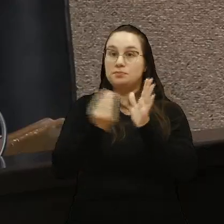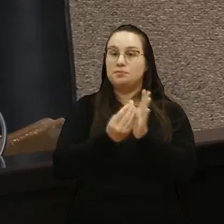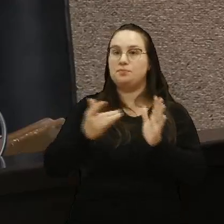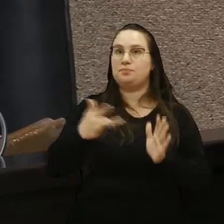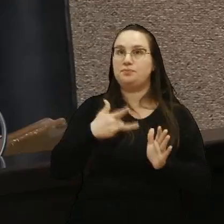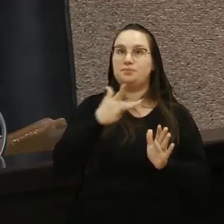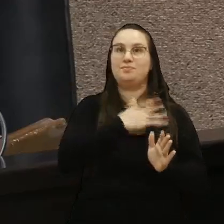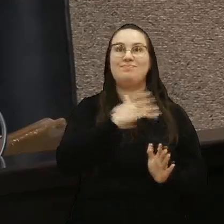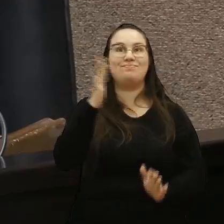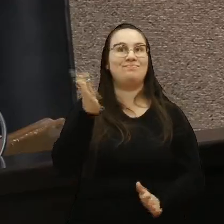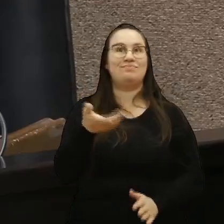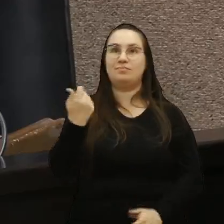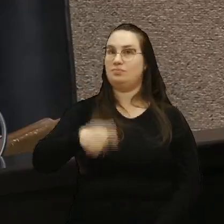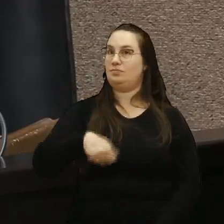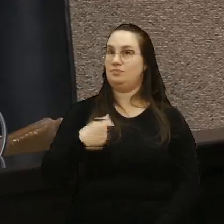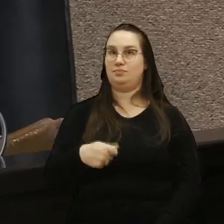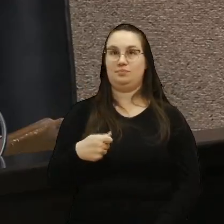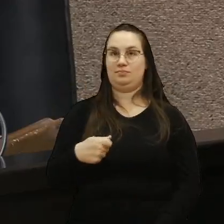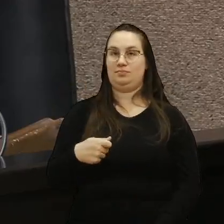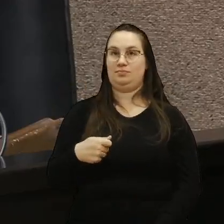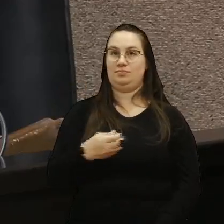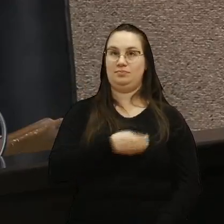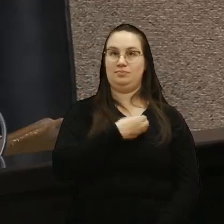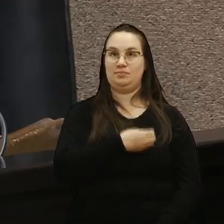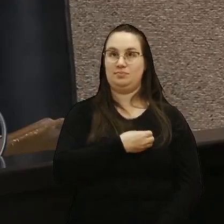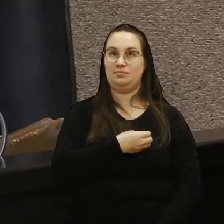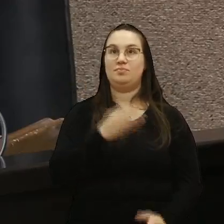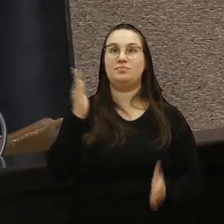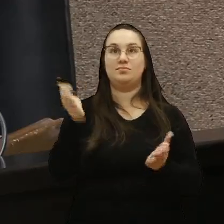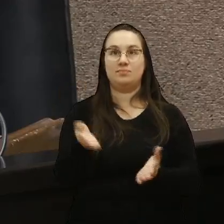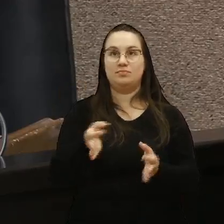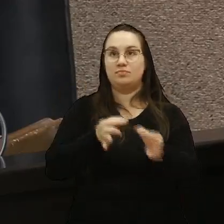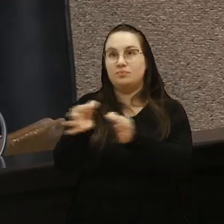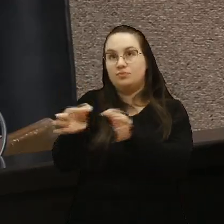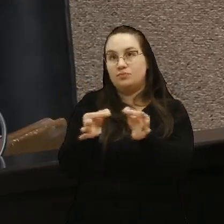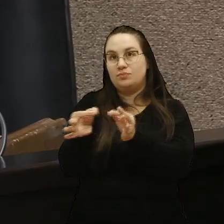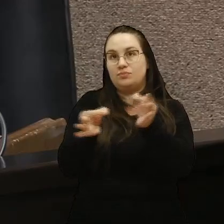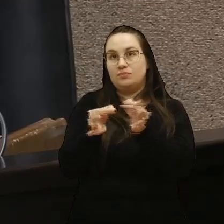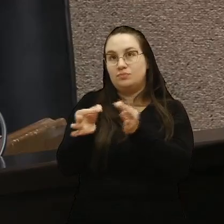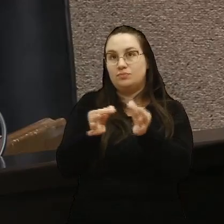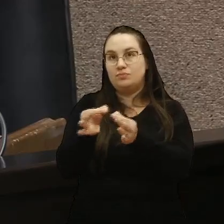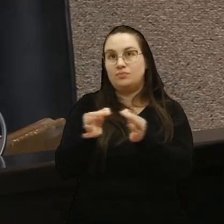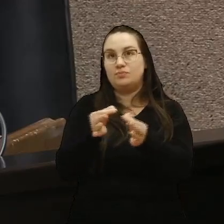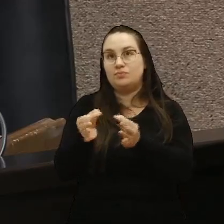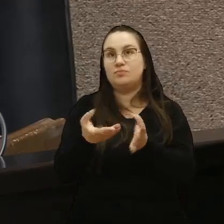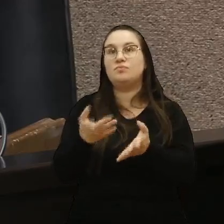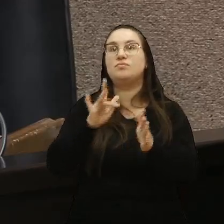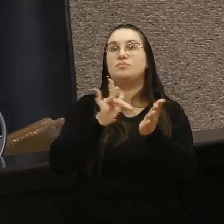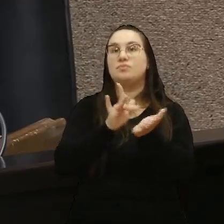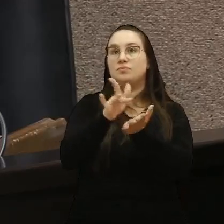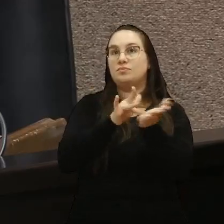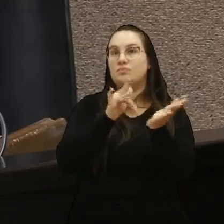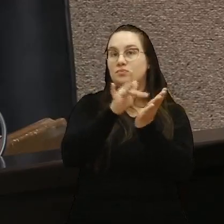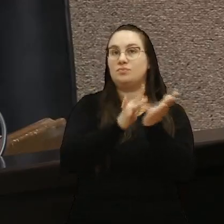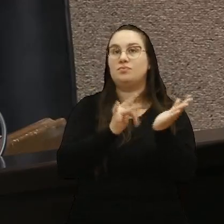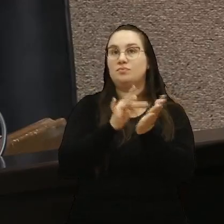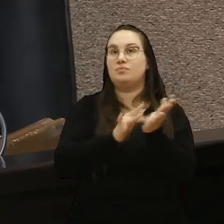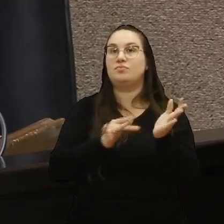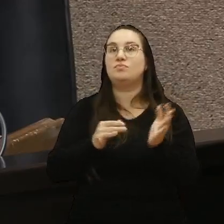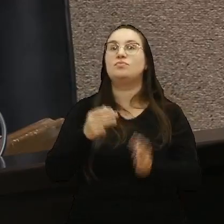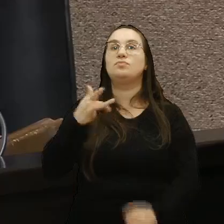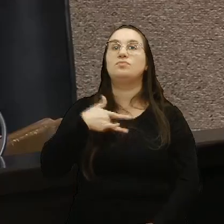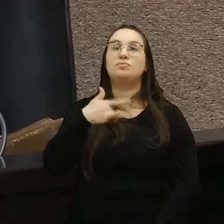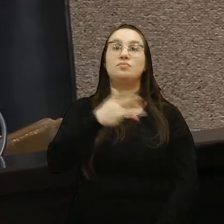saúde, já nem precisaria existir, em que ele já estava organizando a parte digital disso tudo na questão da